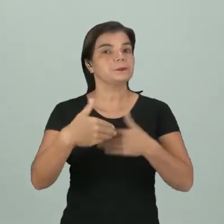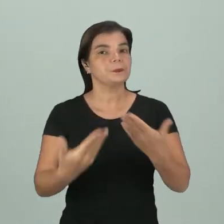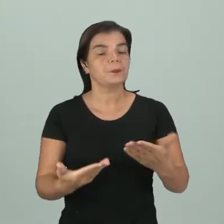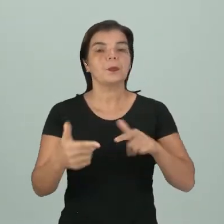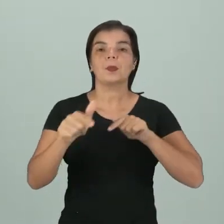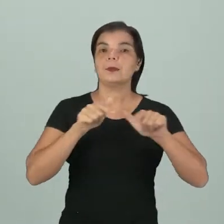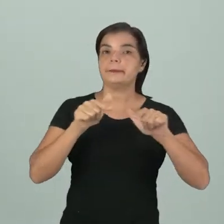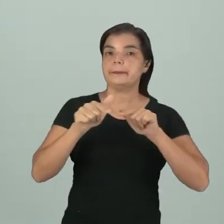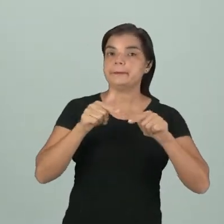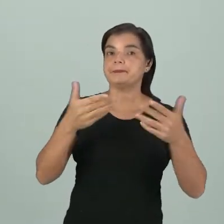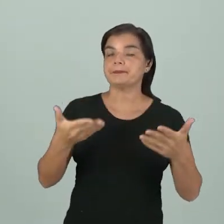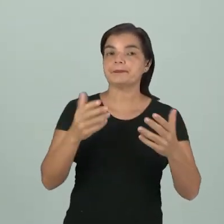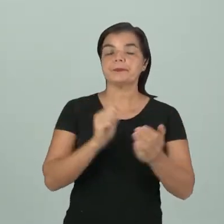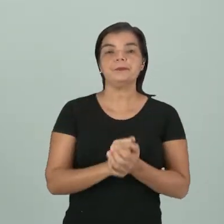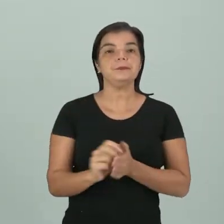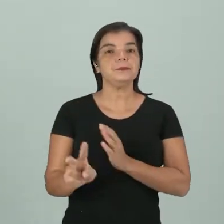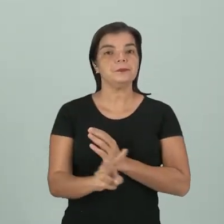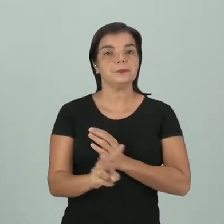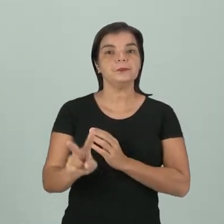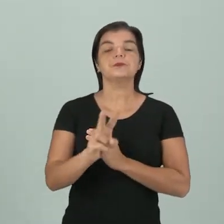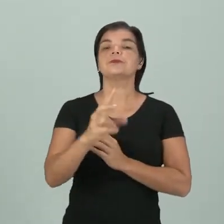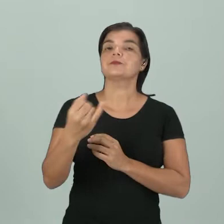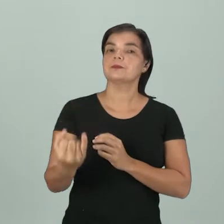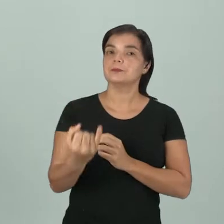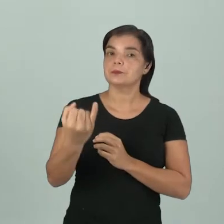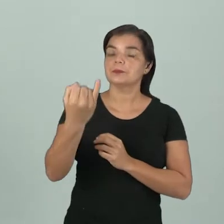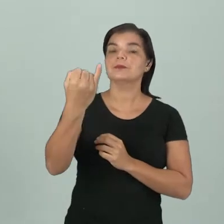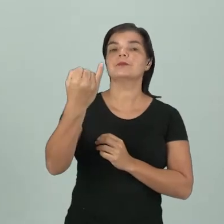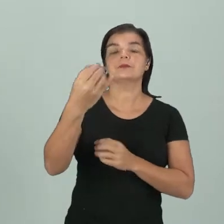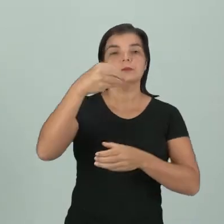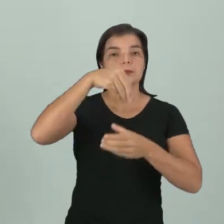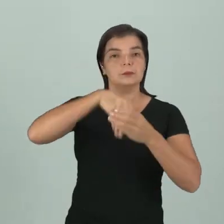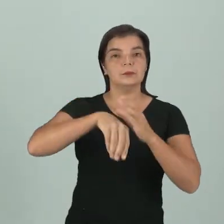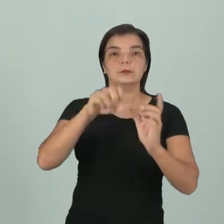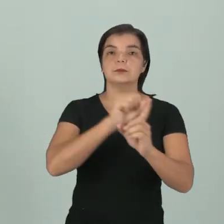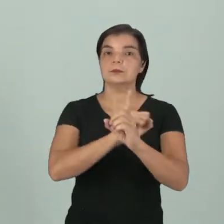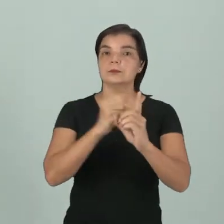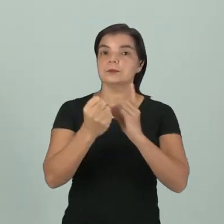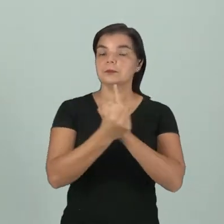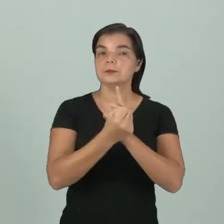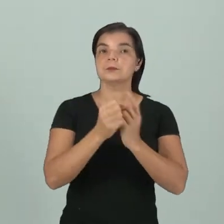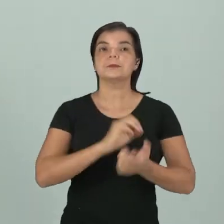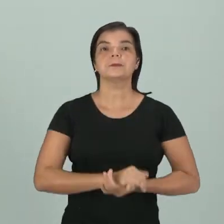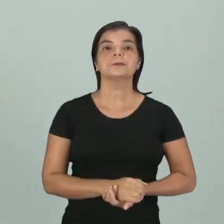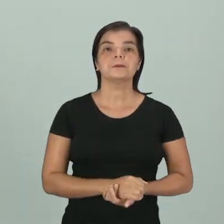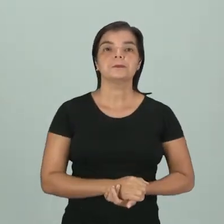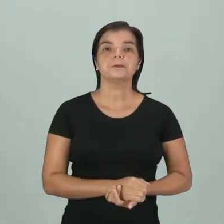então o trabalho é tido como uma valorização e uma importância muito grande dentro da nossa sociedade, certo?